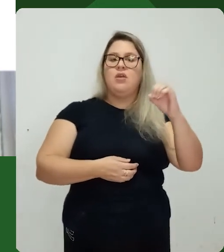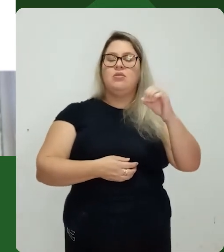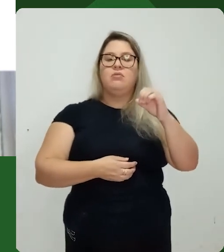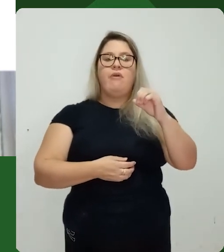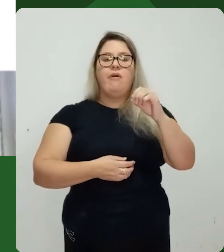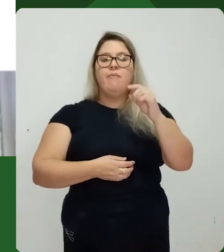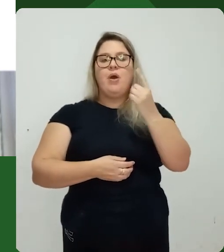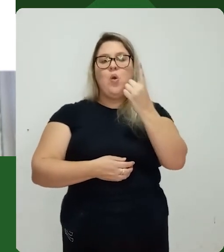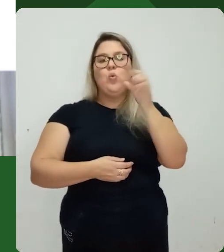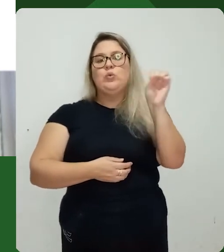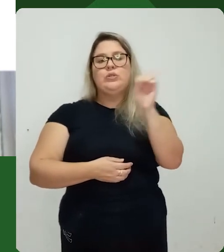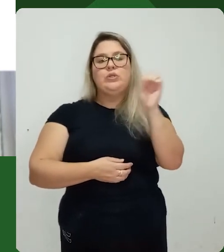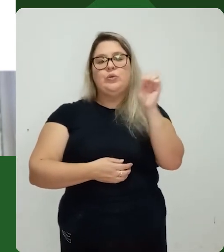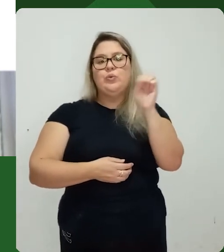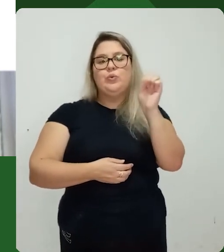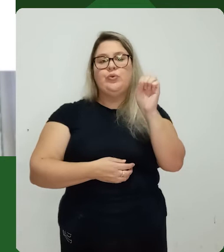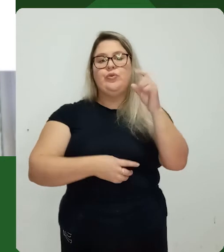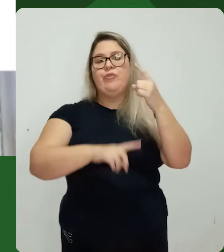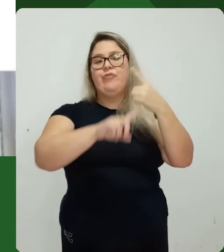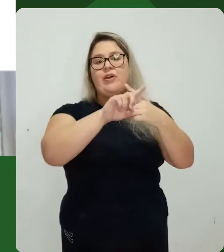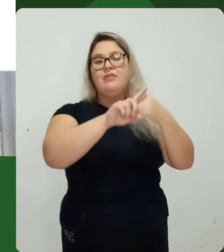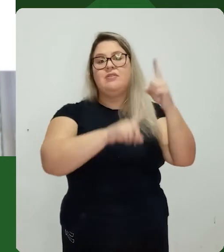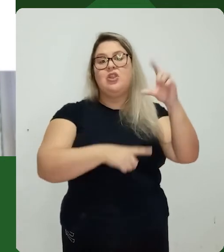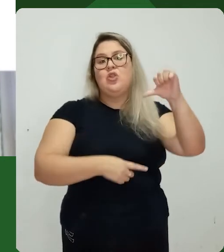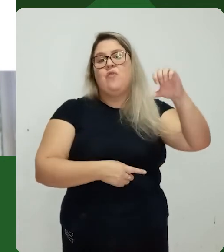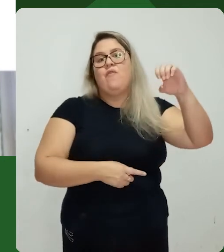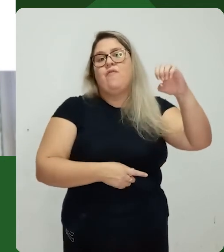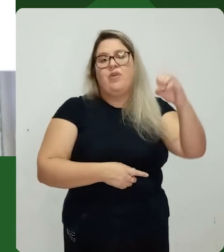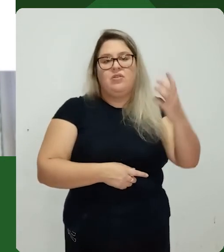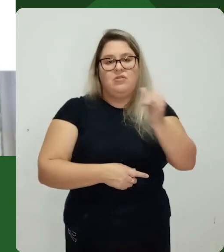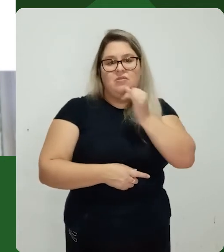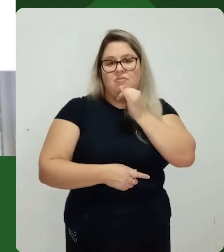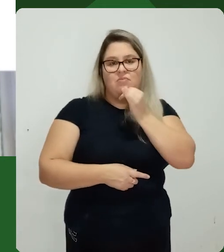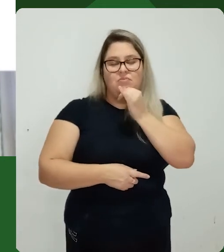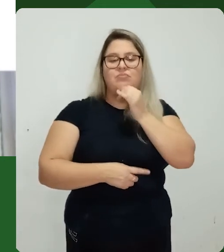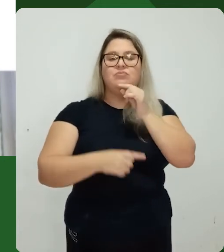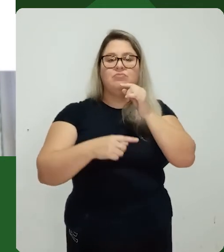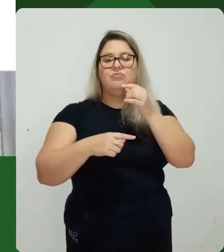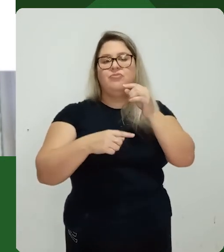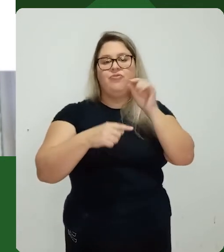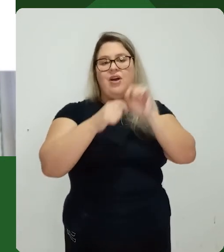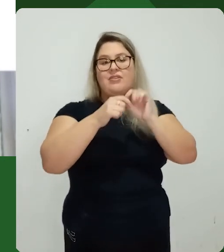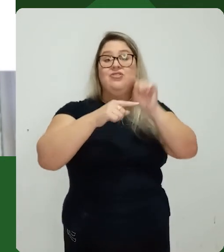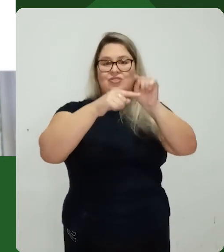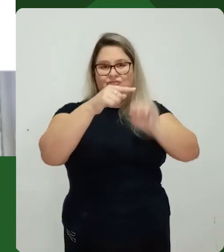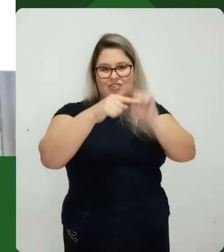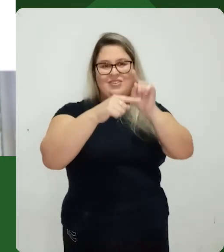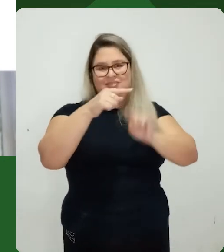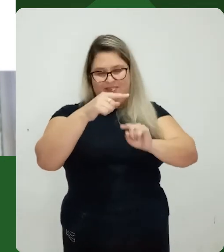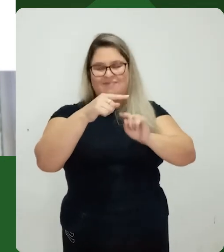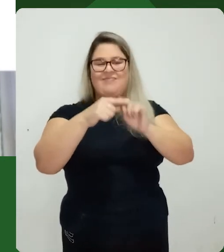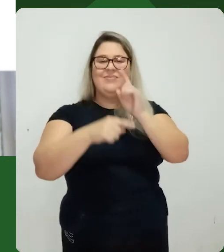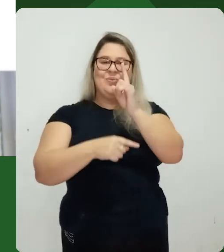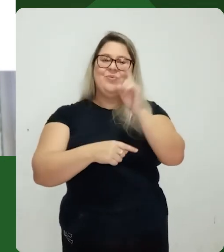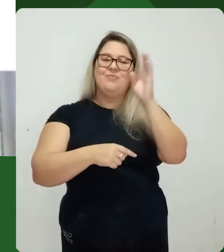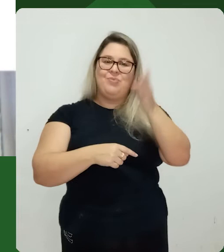mais rápida. Quando aparece assim 1/190, você pega 1 segundo, divide por 190 vezes